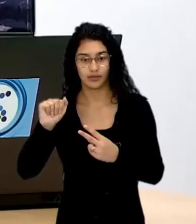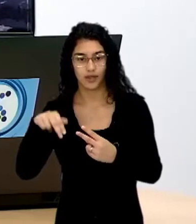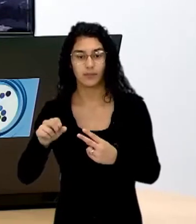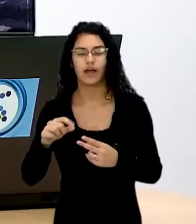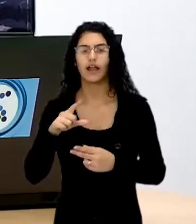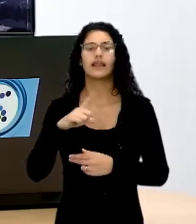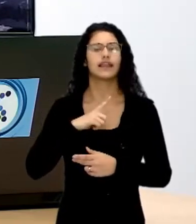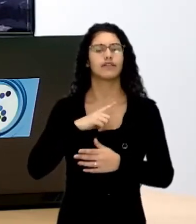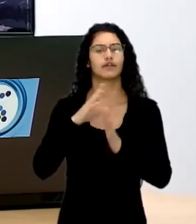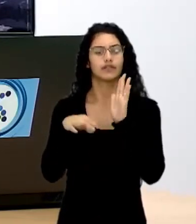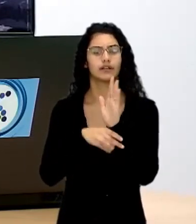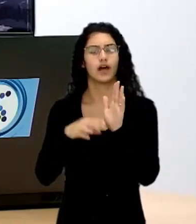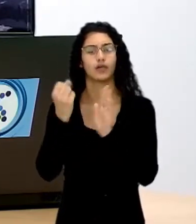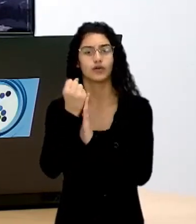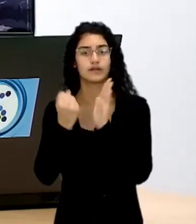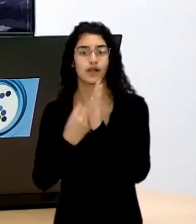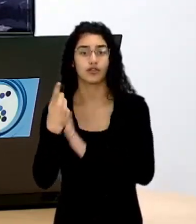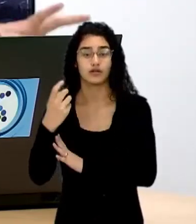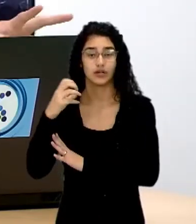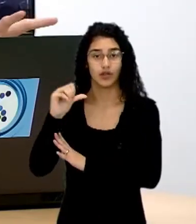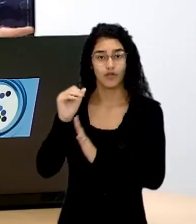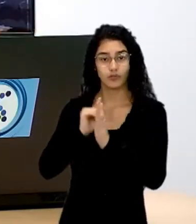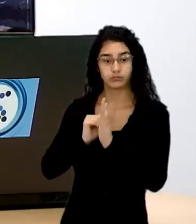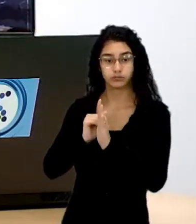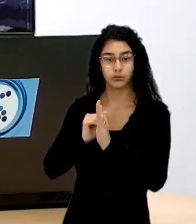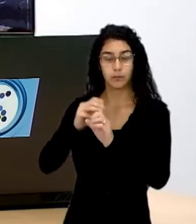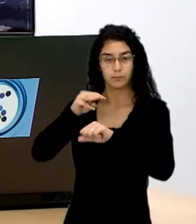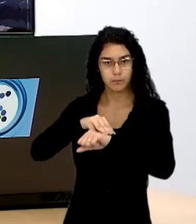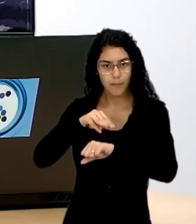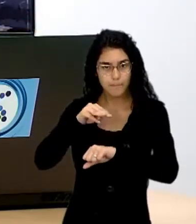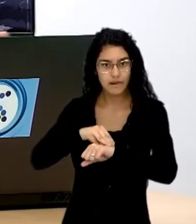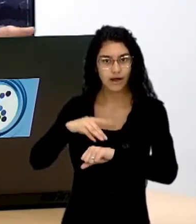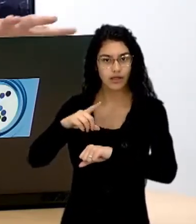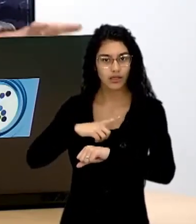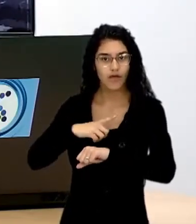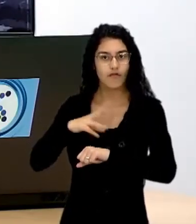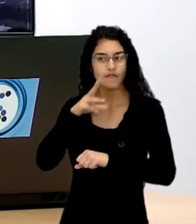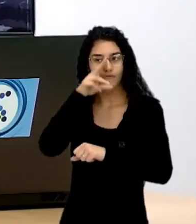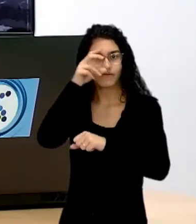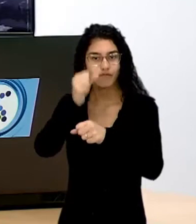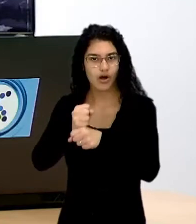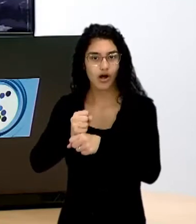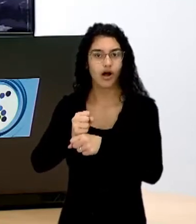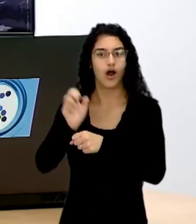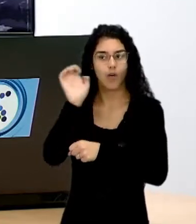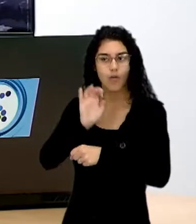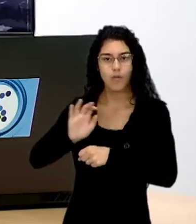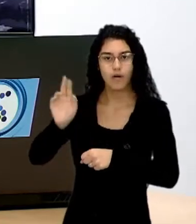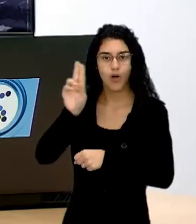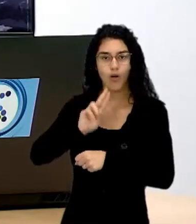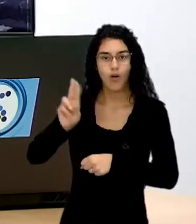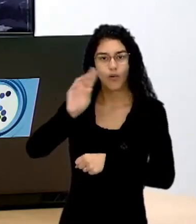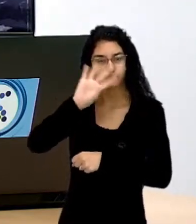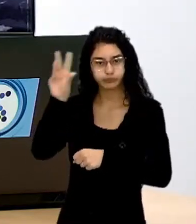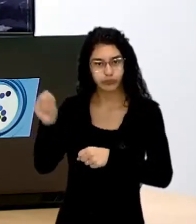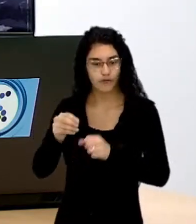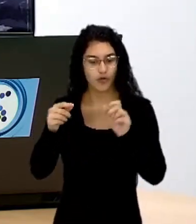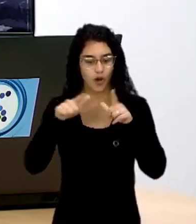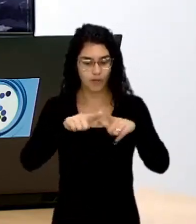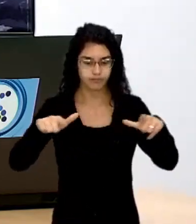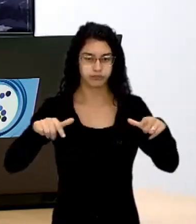no final do século XIX um momento em que as potências europeias pegaram o mapa da África, colocaram na mesa